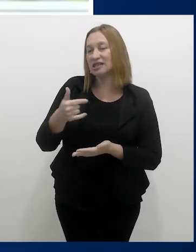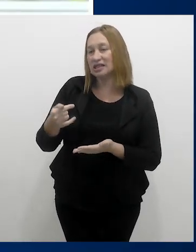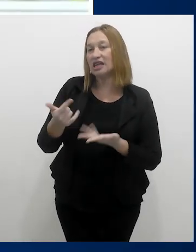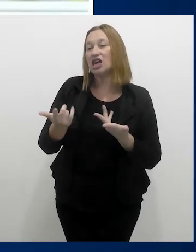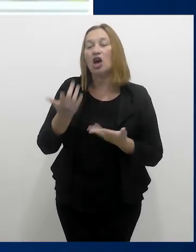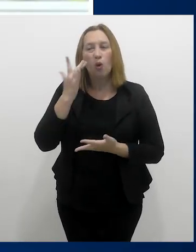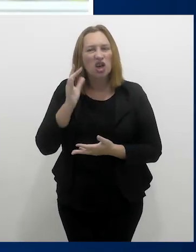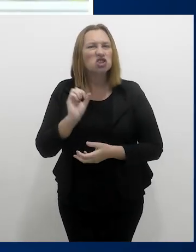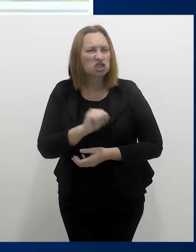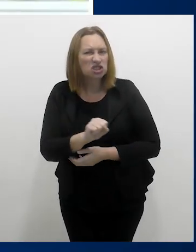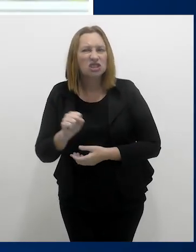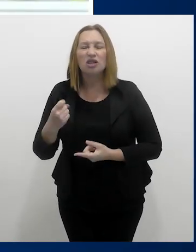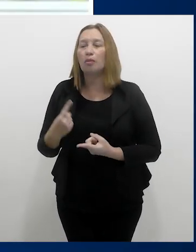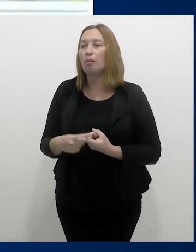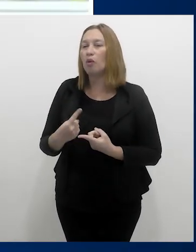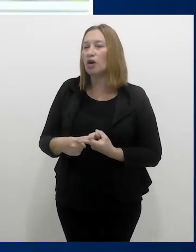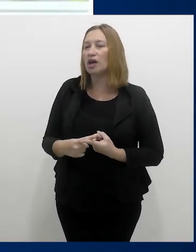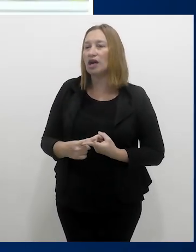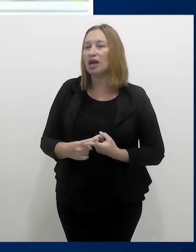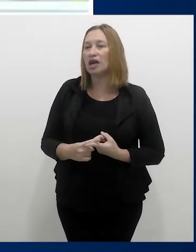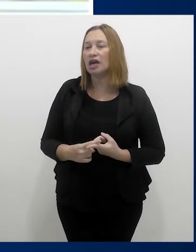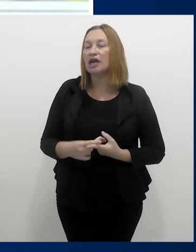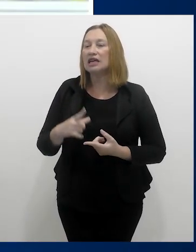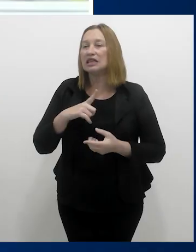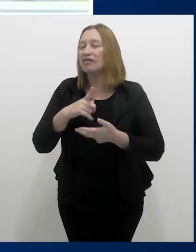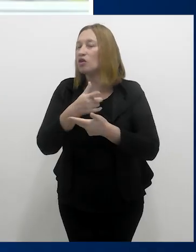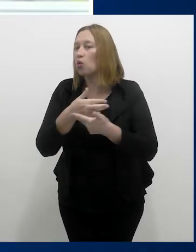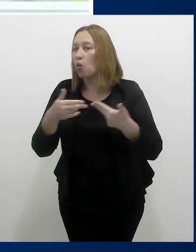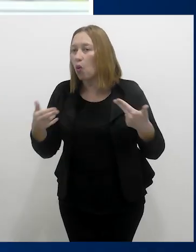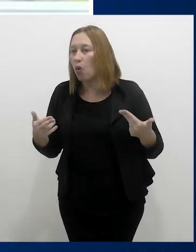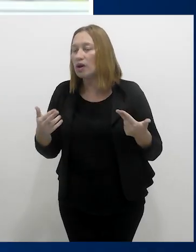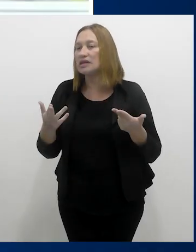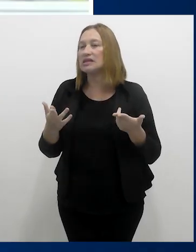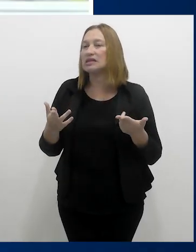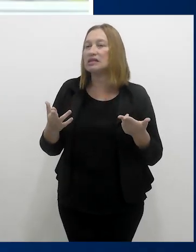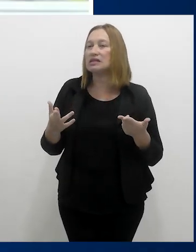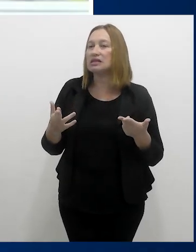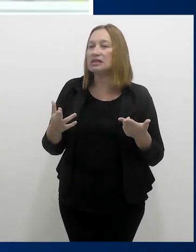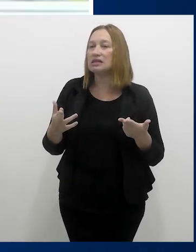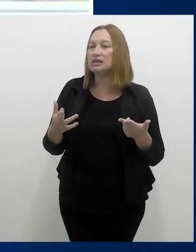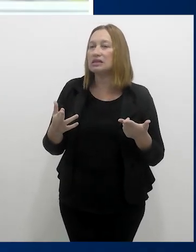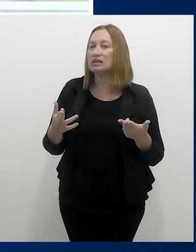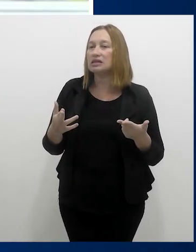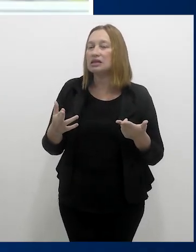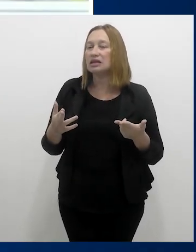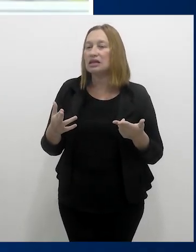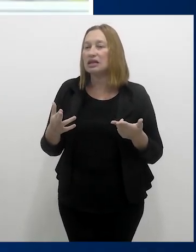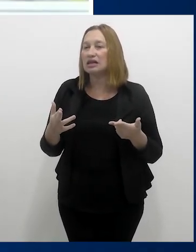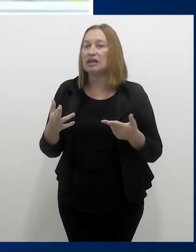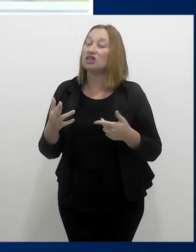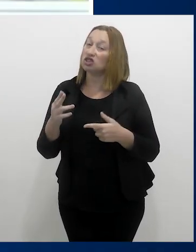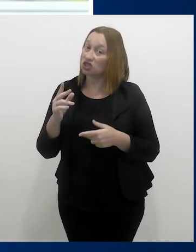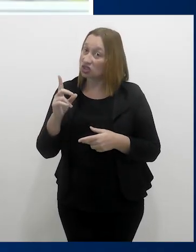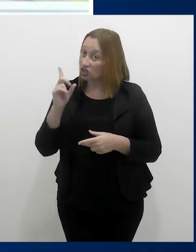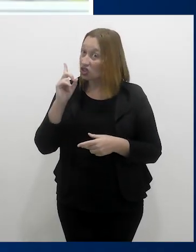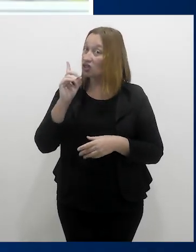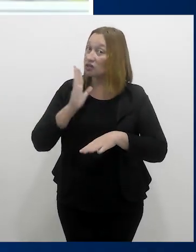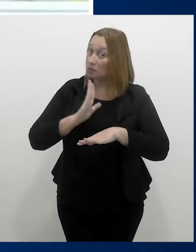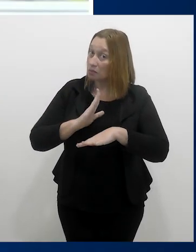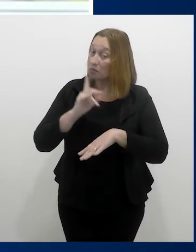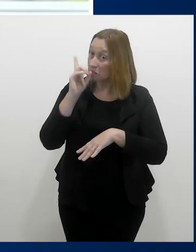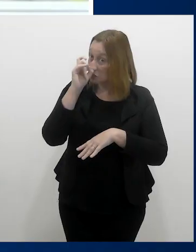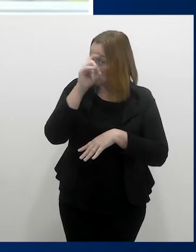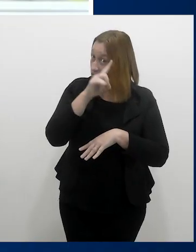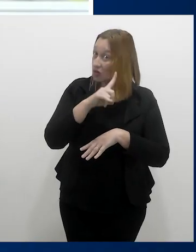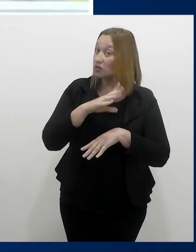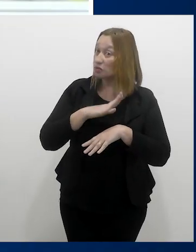17. Eu acho que sim, porque é isso, né? Teve coisas que a gente deu algumas cabeçadas, né,